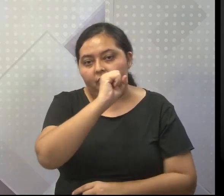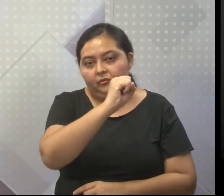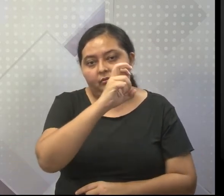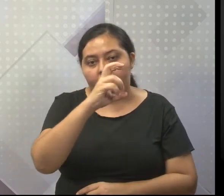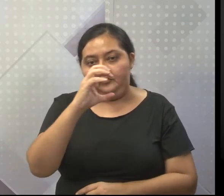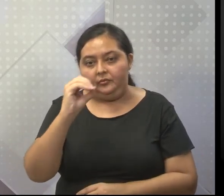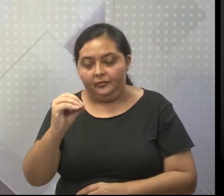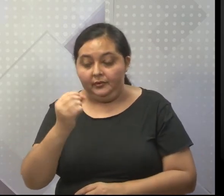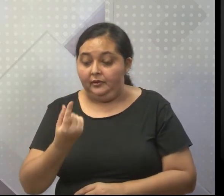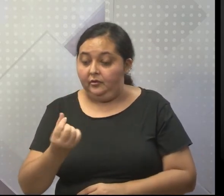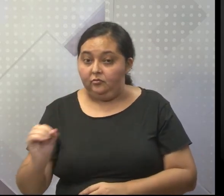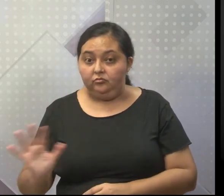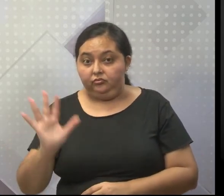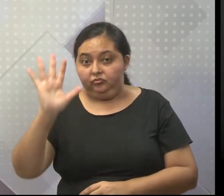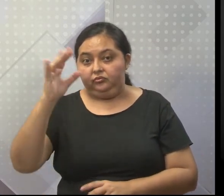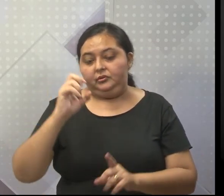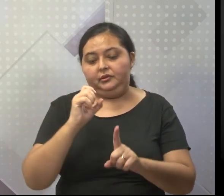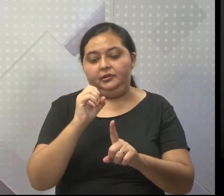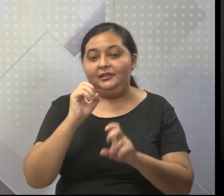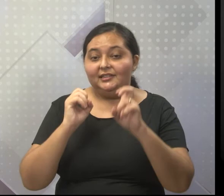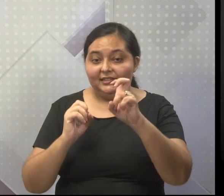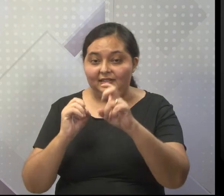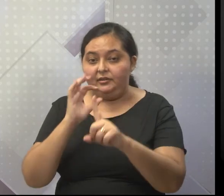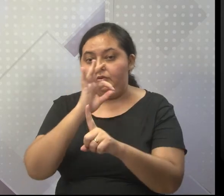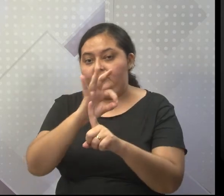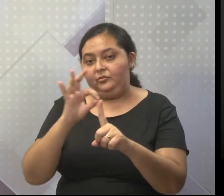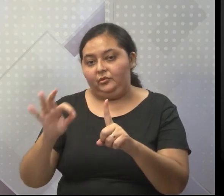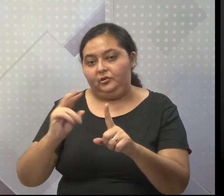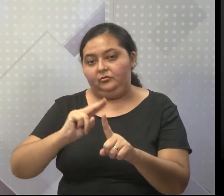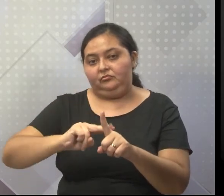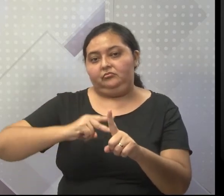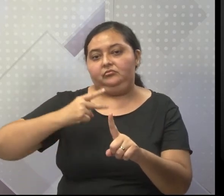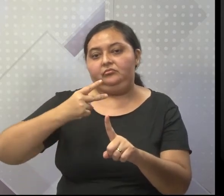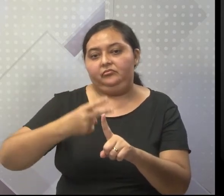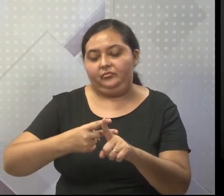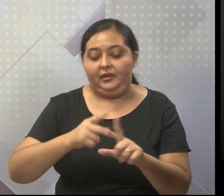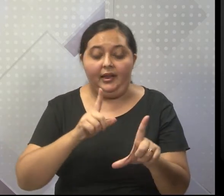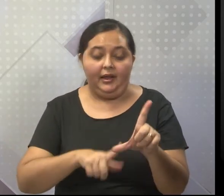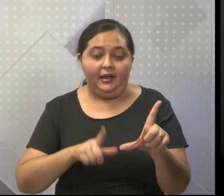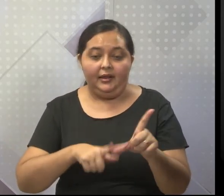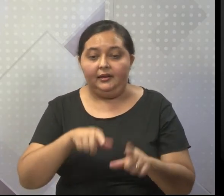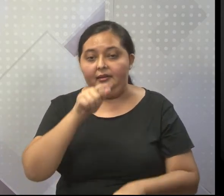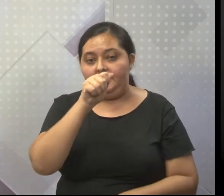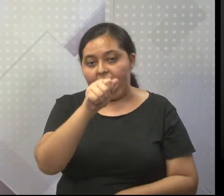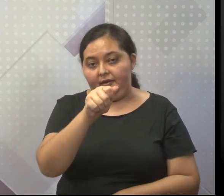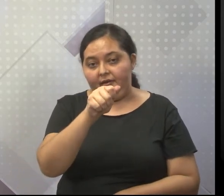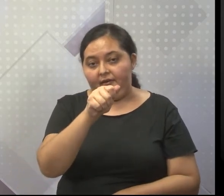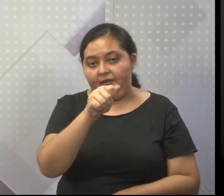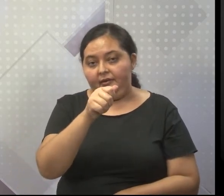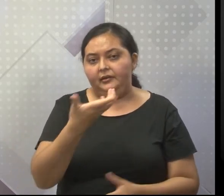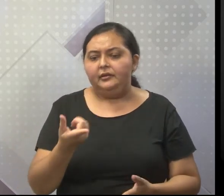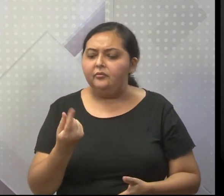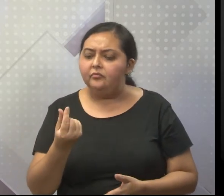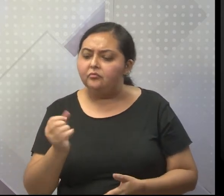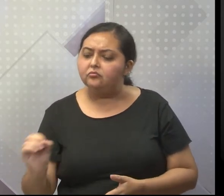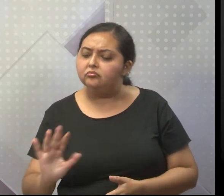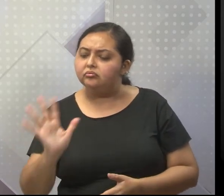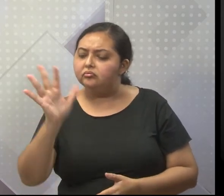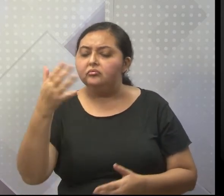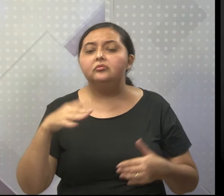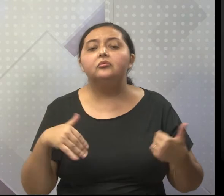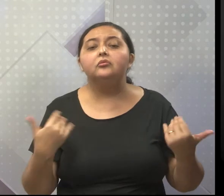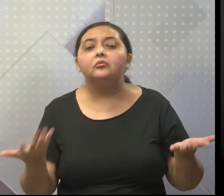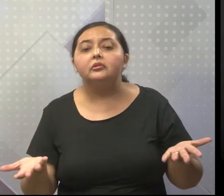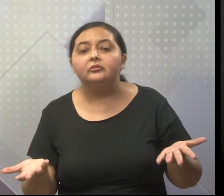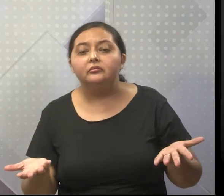sofreu um aumento de 5%. Até então, informação. A letra ela diz o seguinte: de quanto foi o aumento?